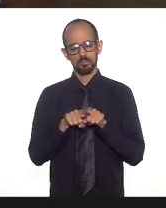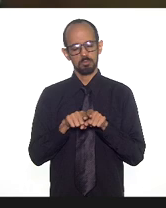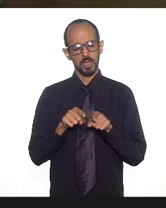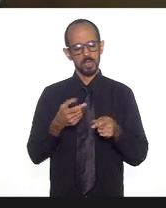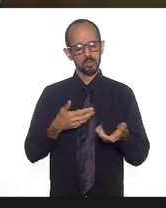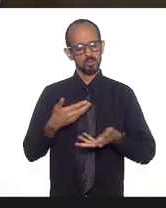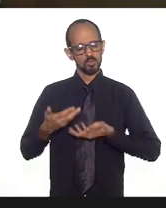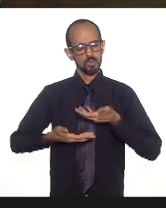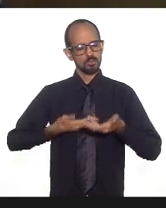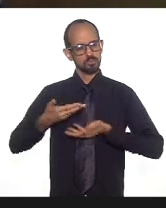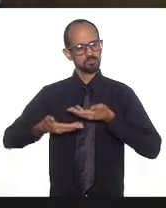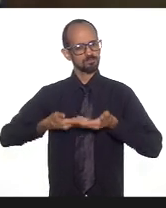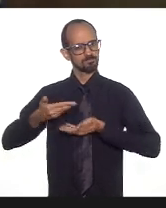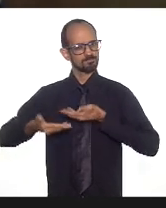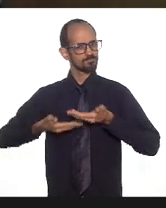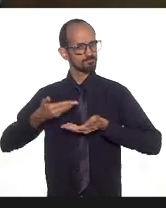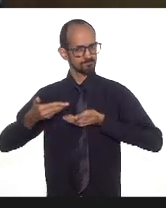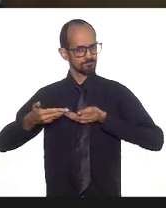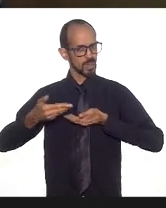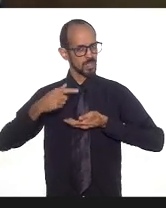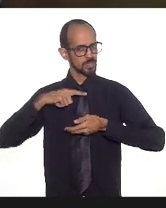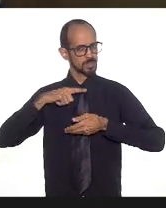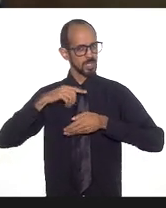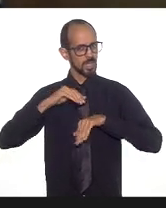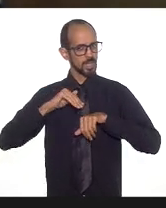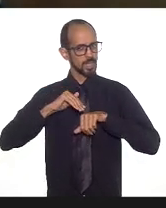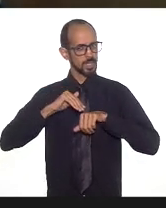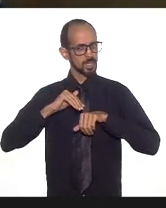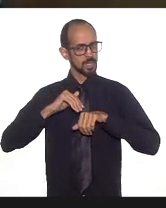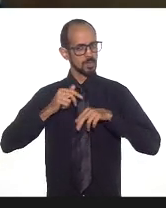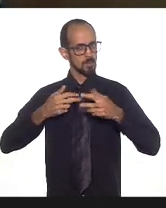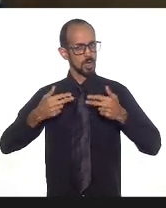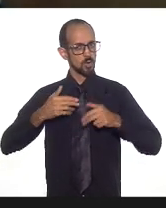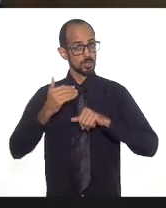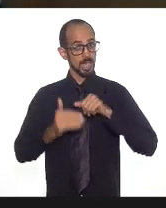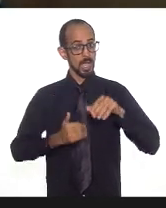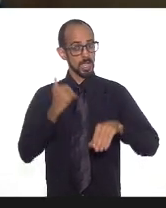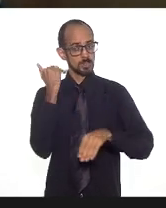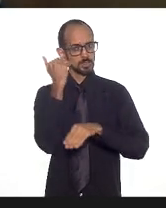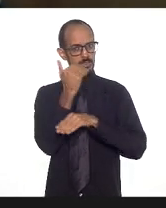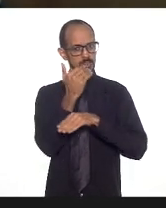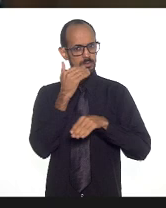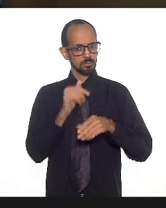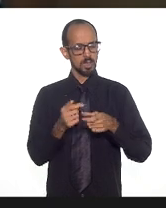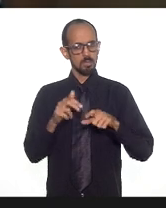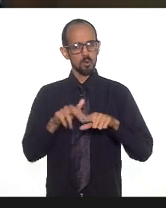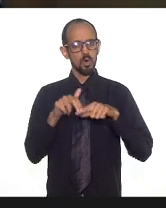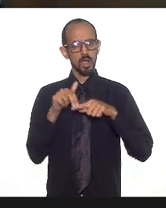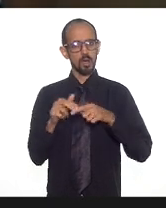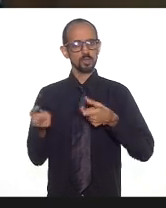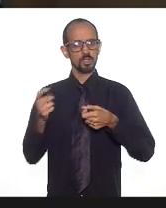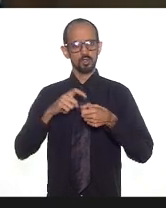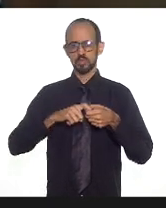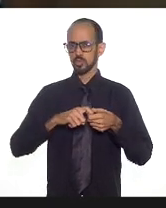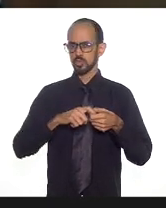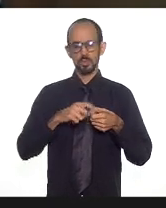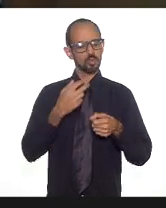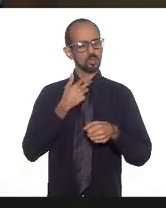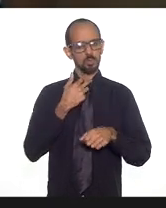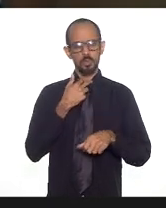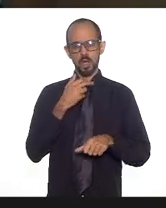ou seja, existe algo maior e crescente a partir desse consórcio. Então, a gente não pode parar, não